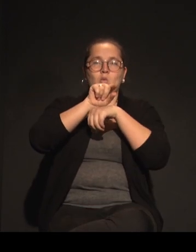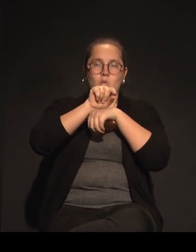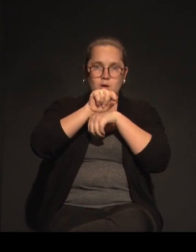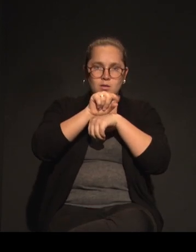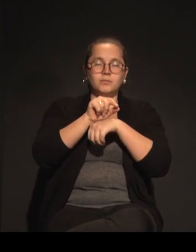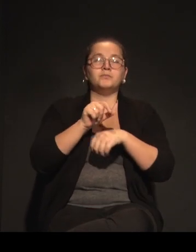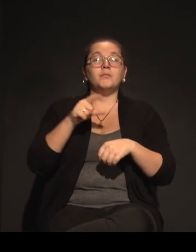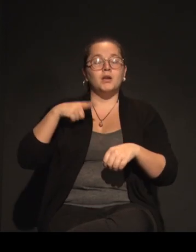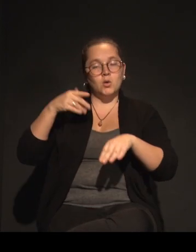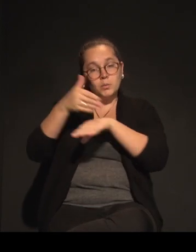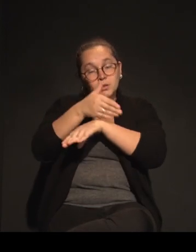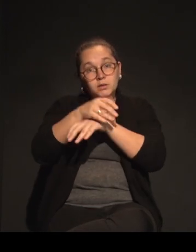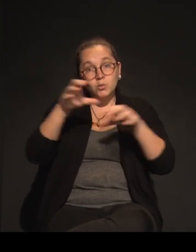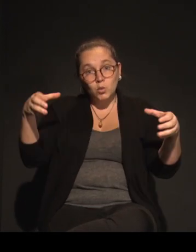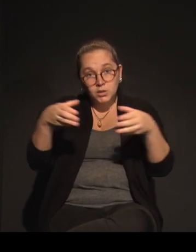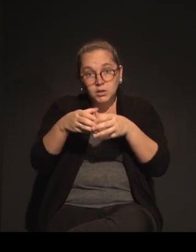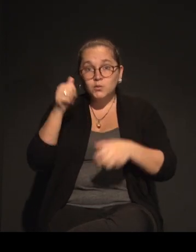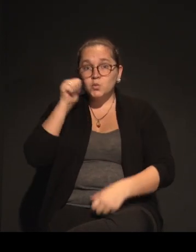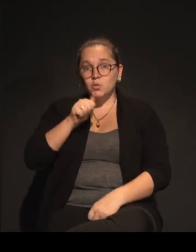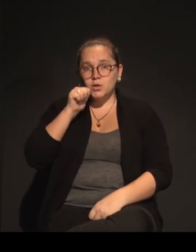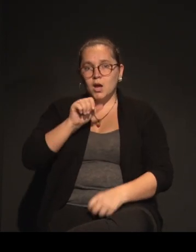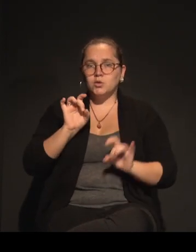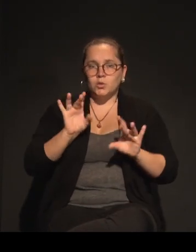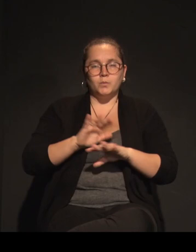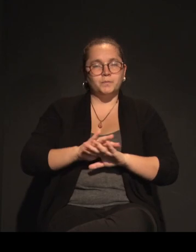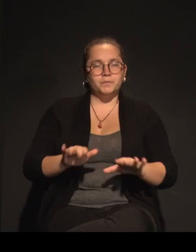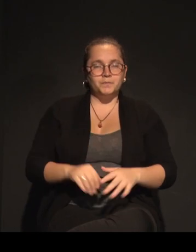um coletivo de mulheres